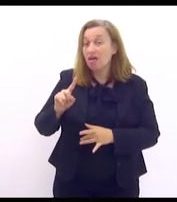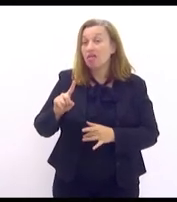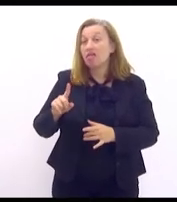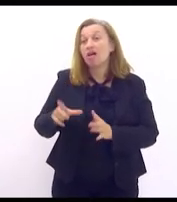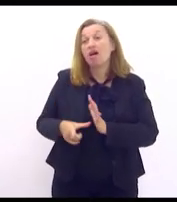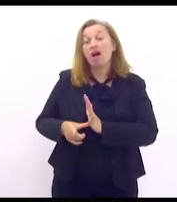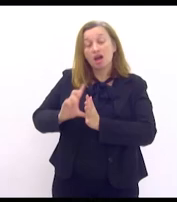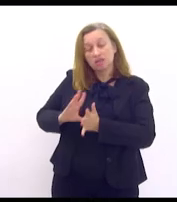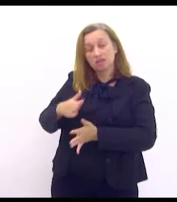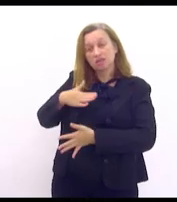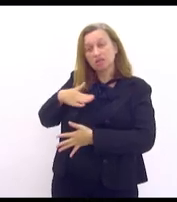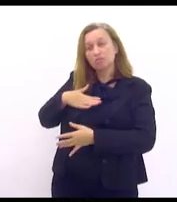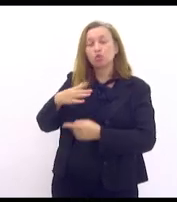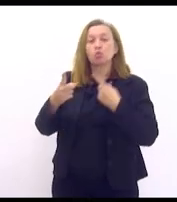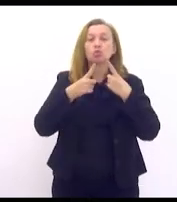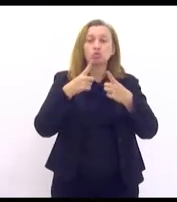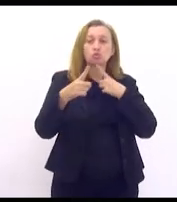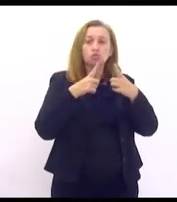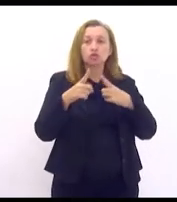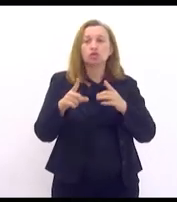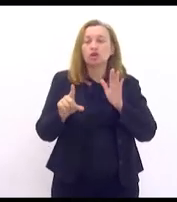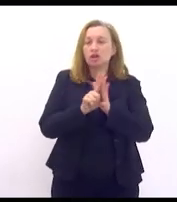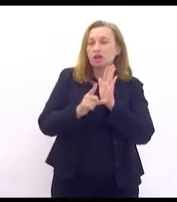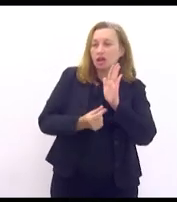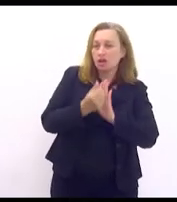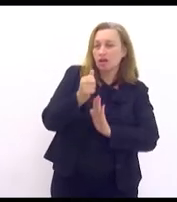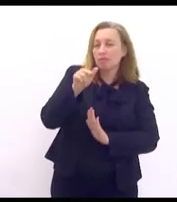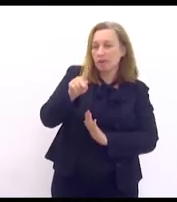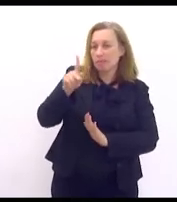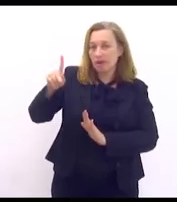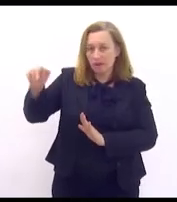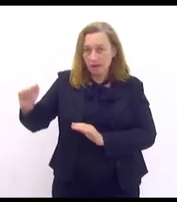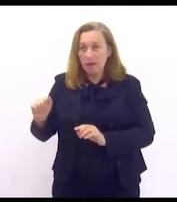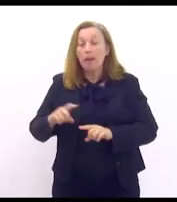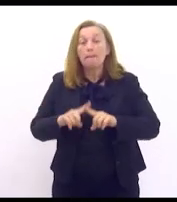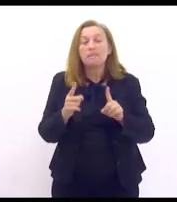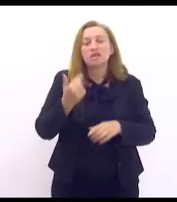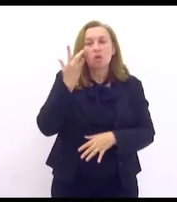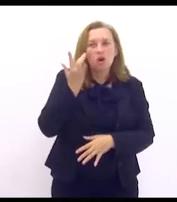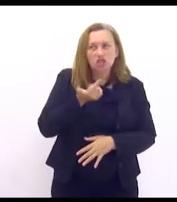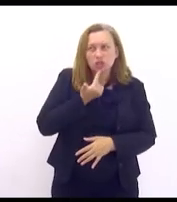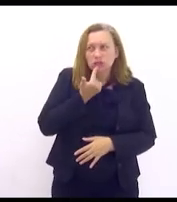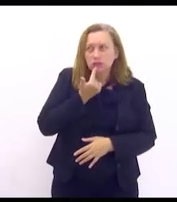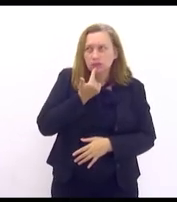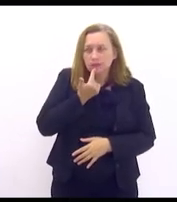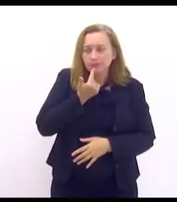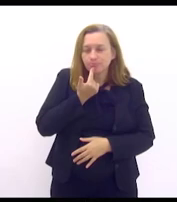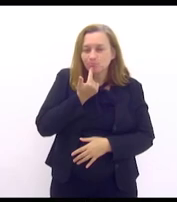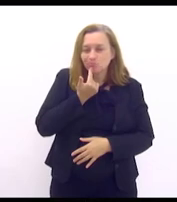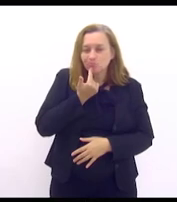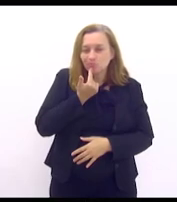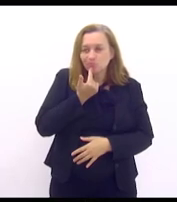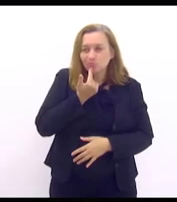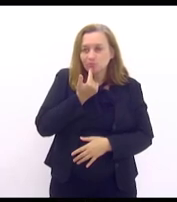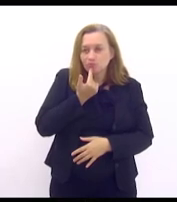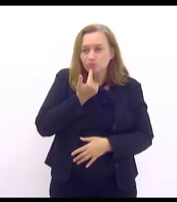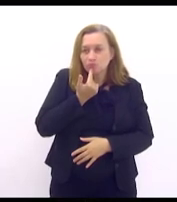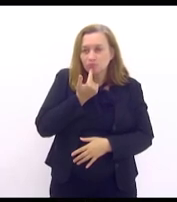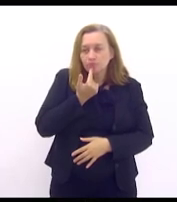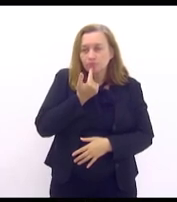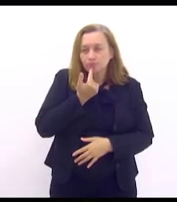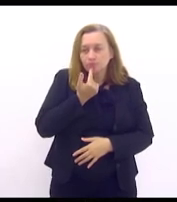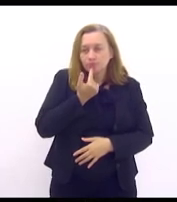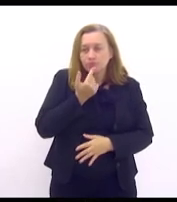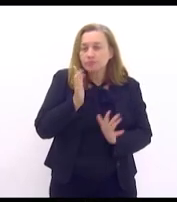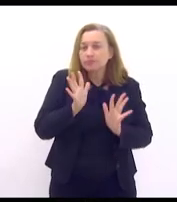anteriormente, quando se discutiu a LOA e o PPA, mas eu achei, ainda que de uma forma muito